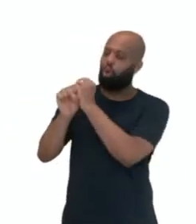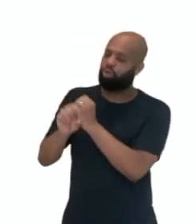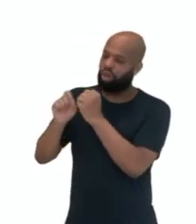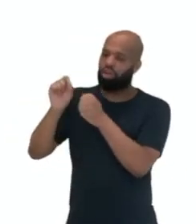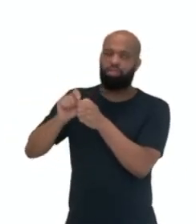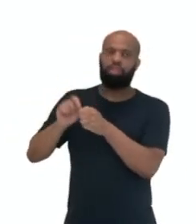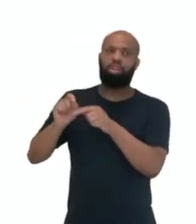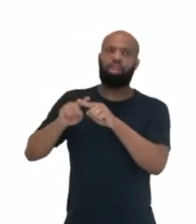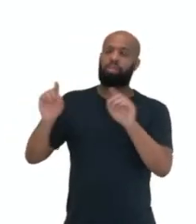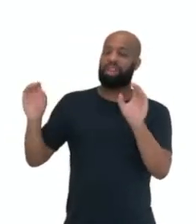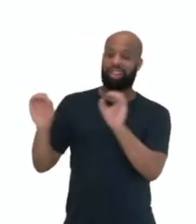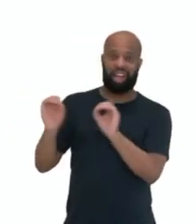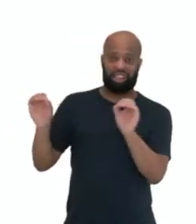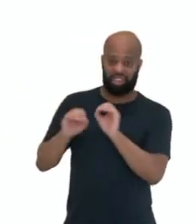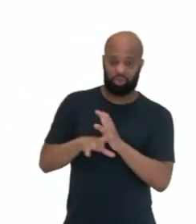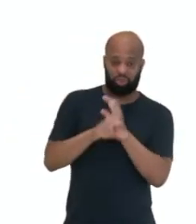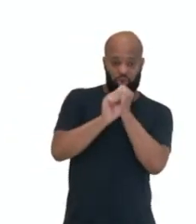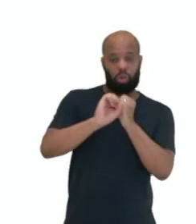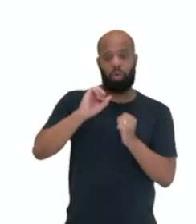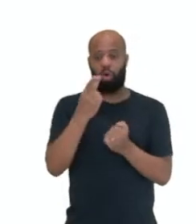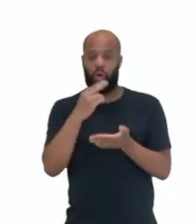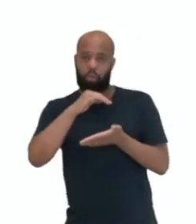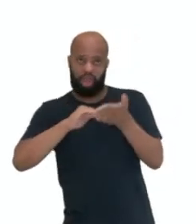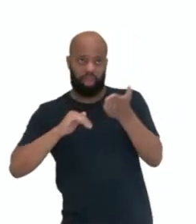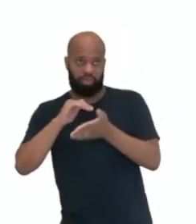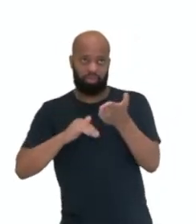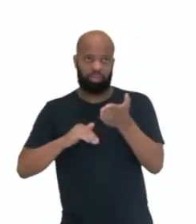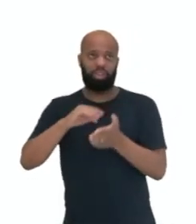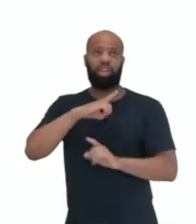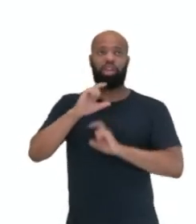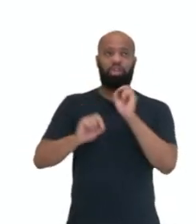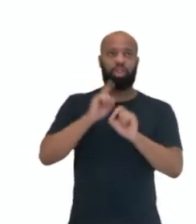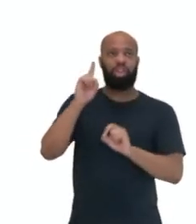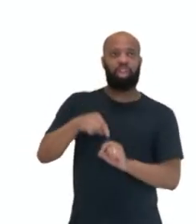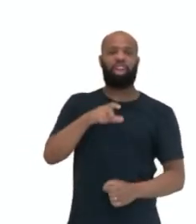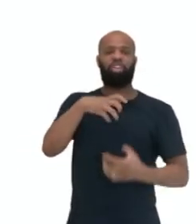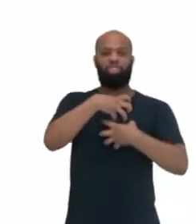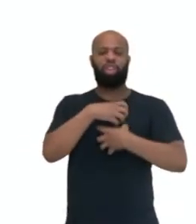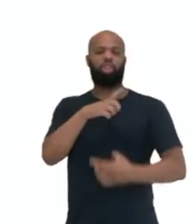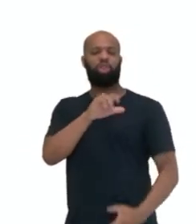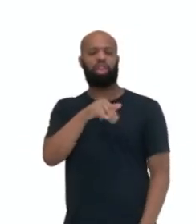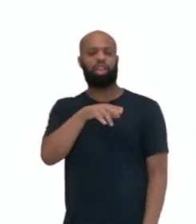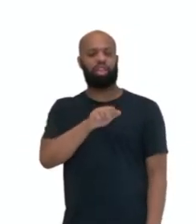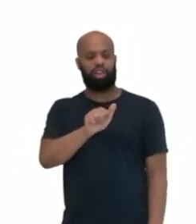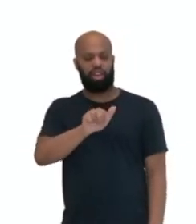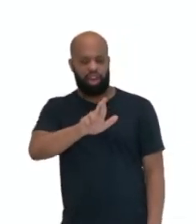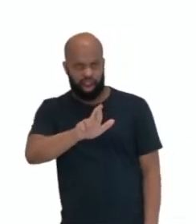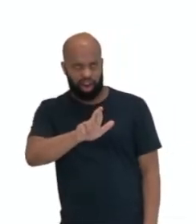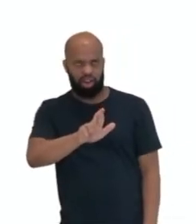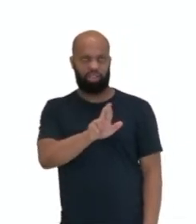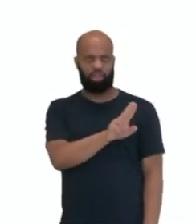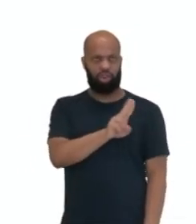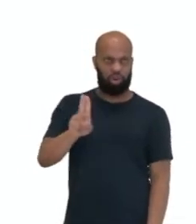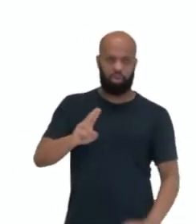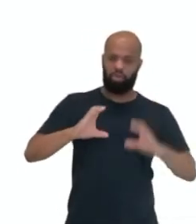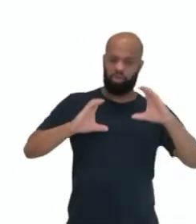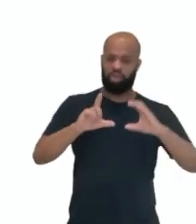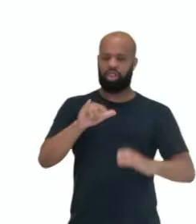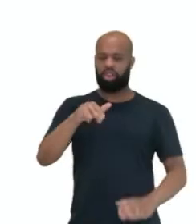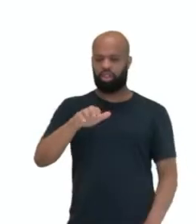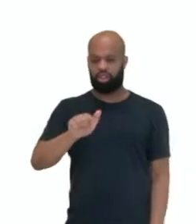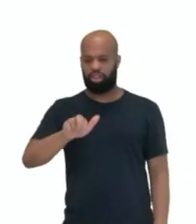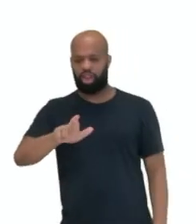quando eu não tenho ninguém somando ou subtraindo ali, a função se chama linear. Então, função linear é um tipo